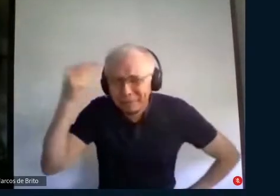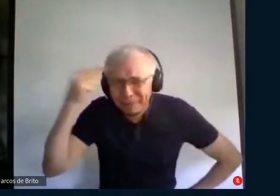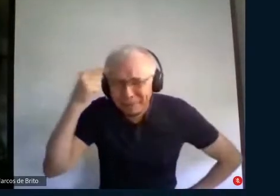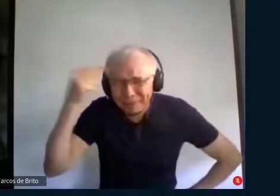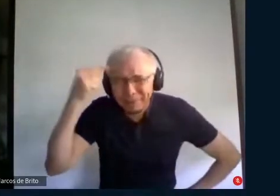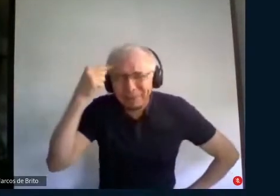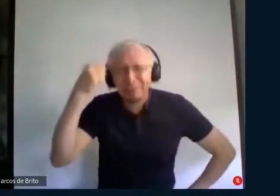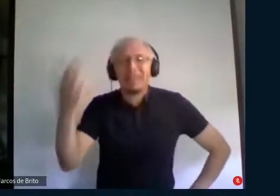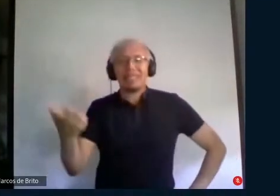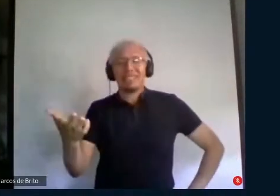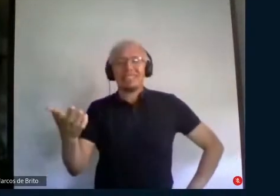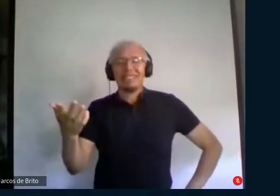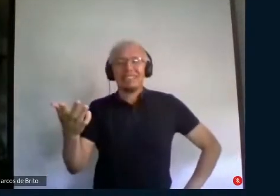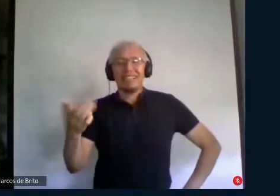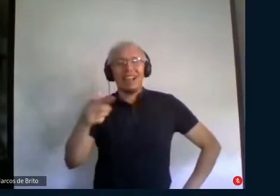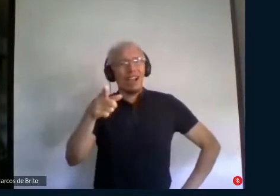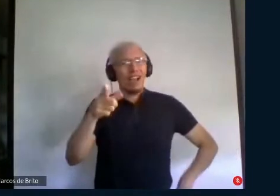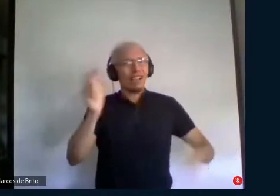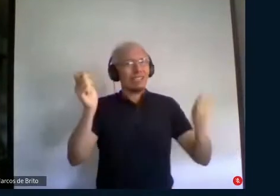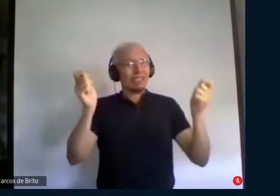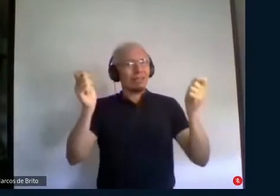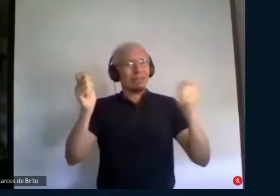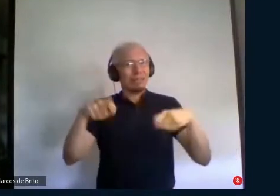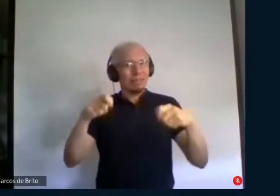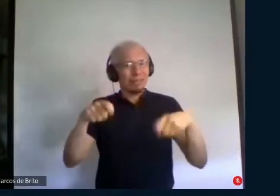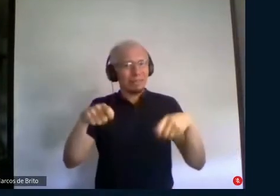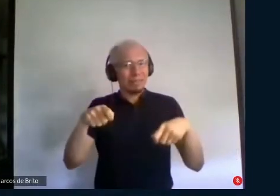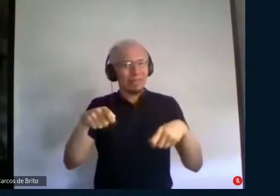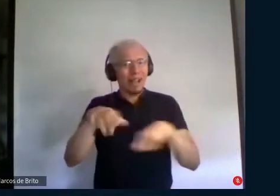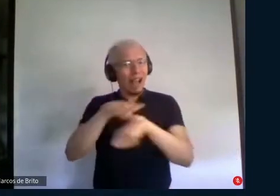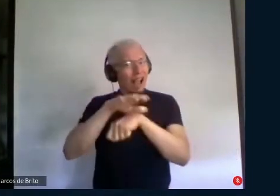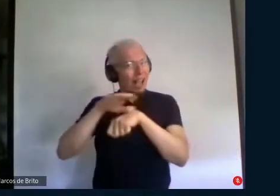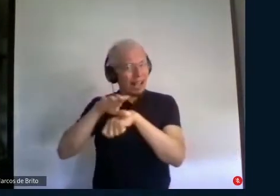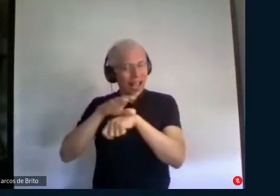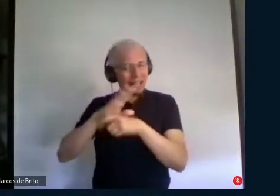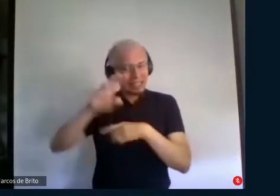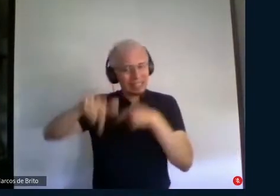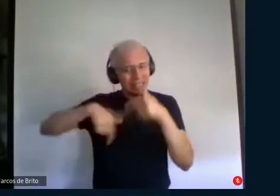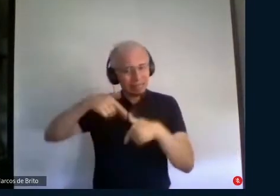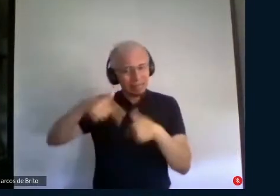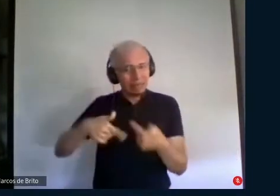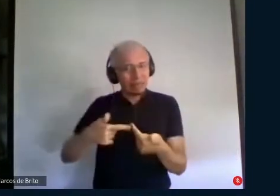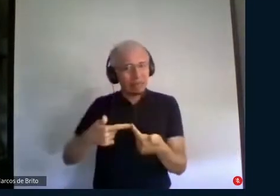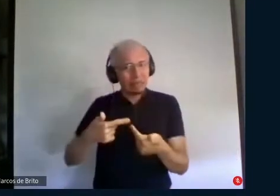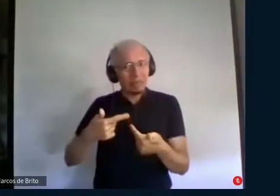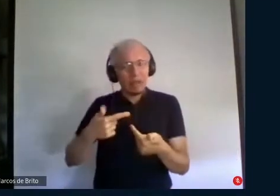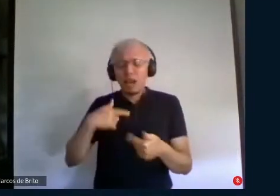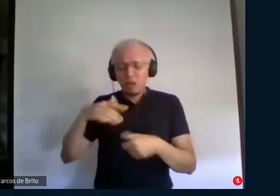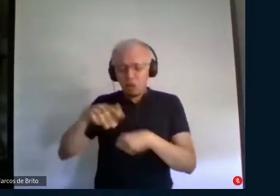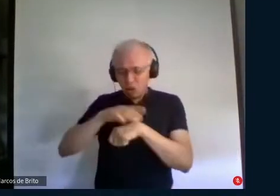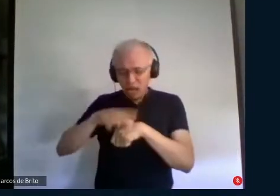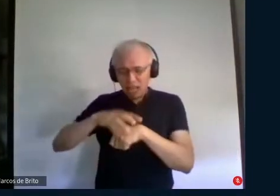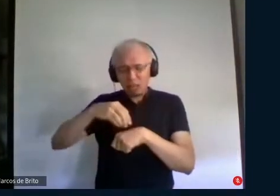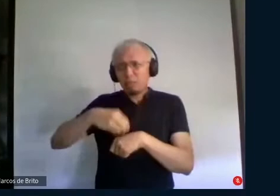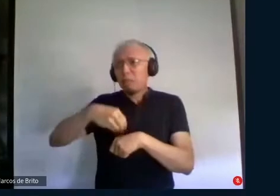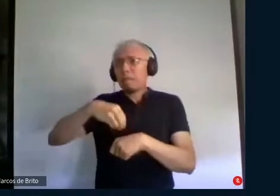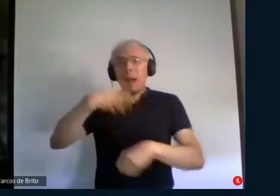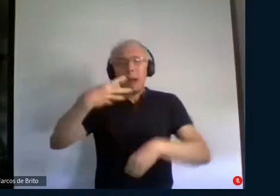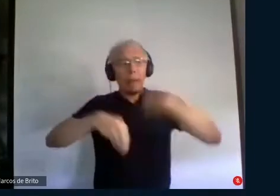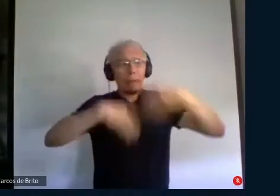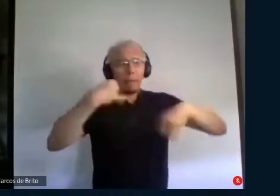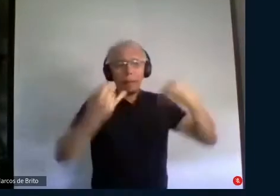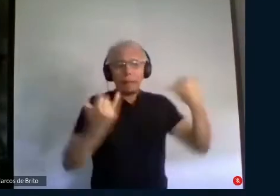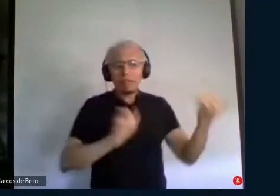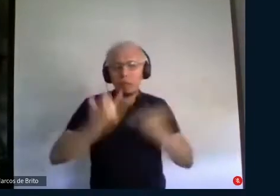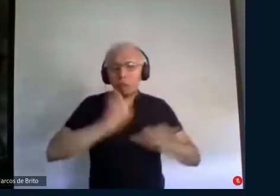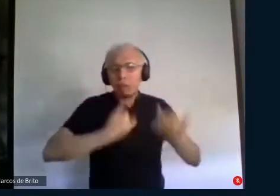no sentido de que você vê o CAS te ofertou muitos dados e te ofertou uma história